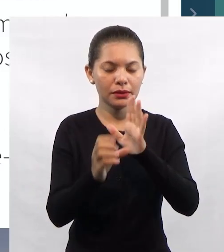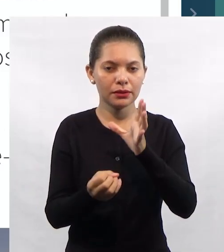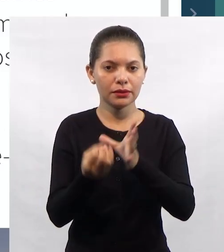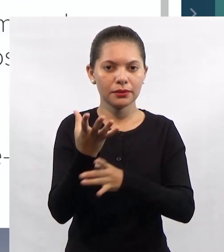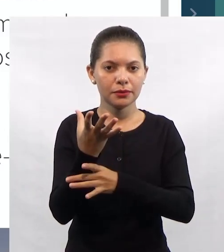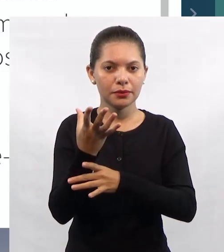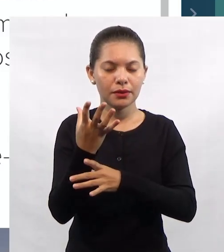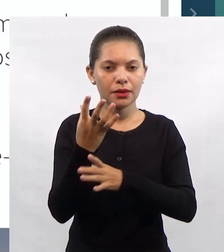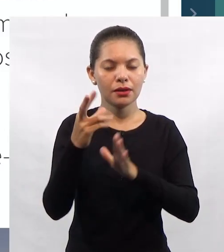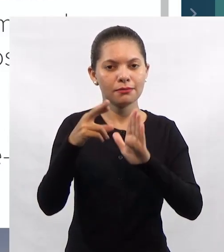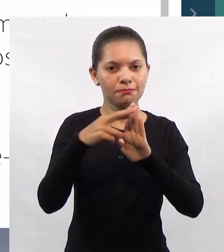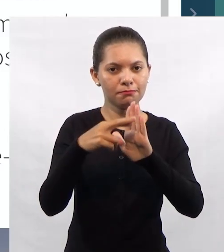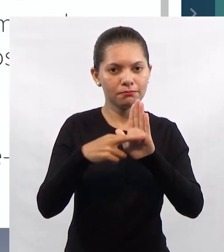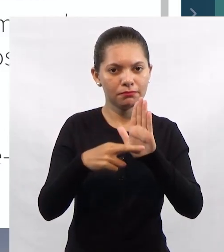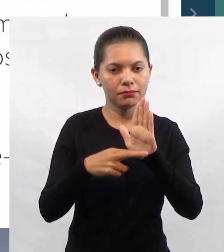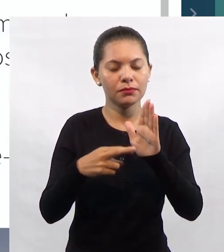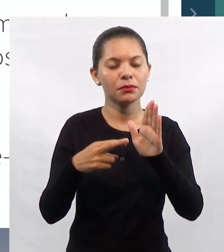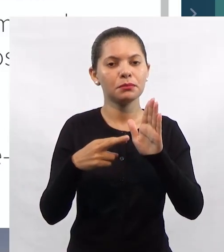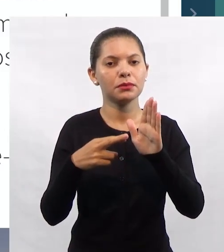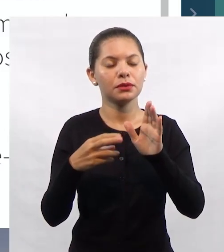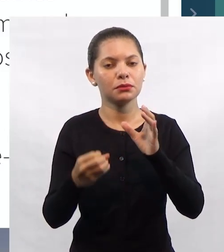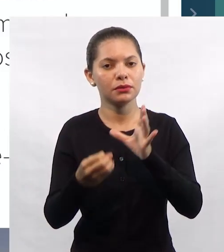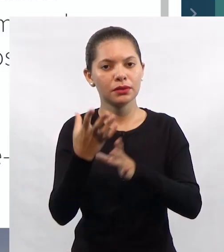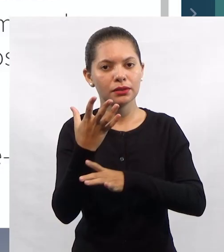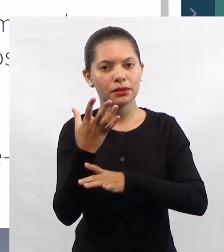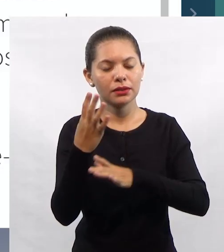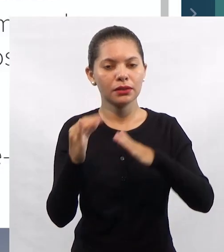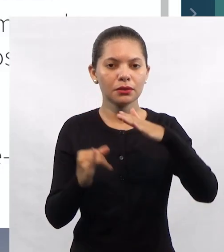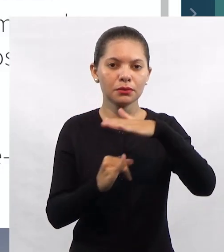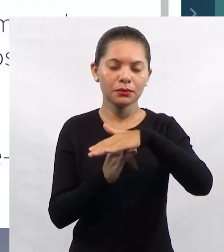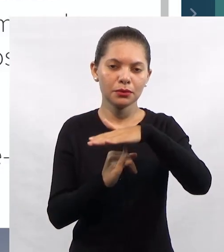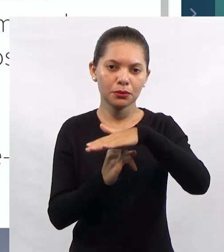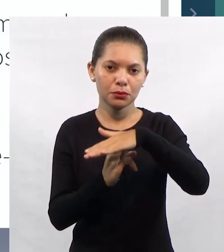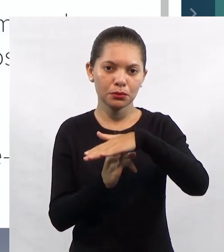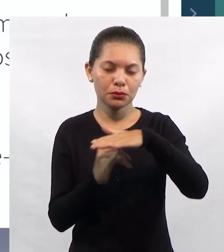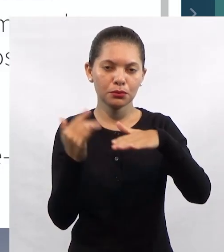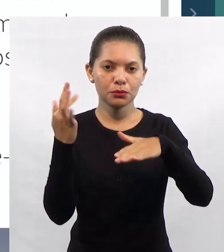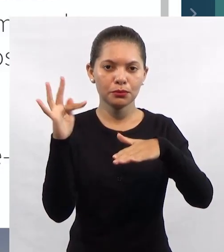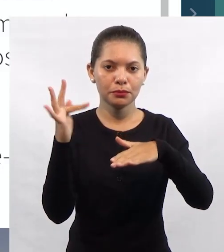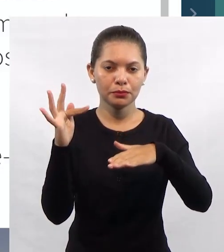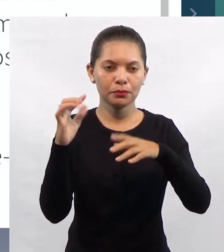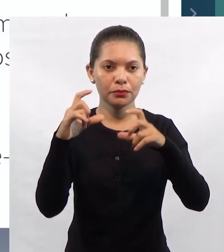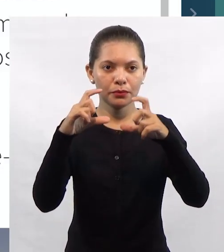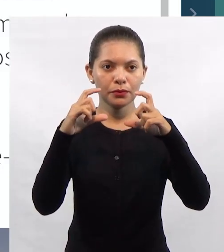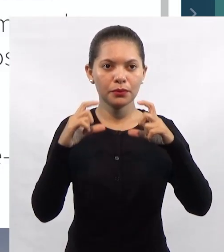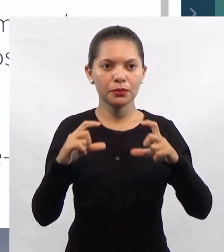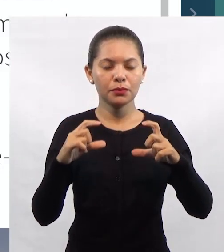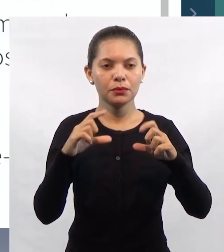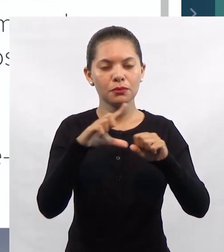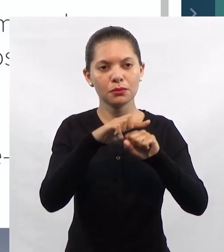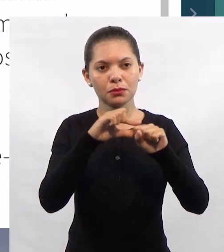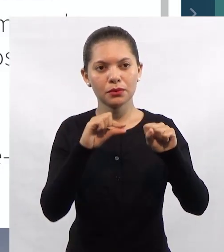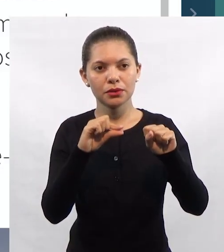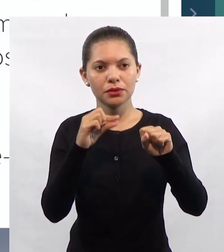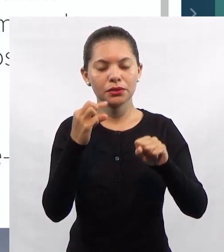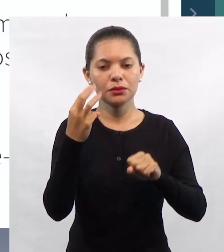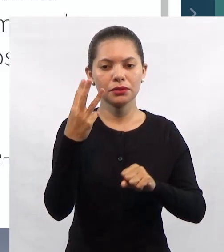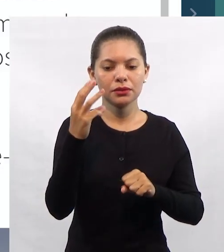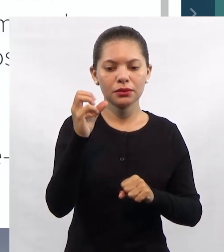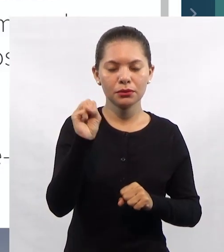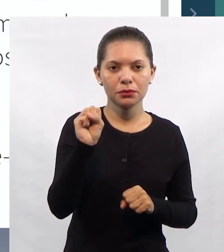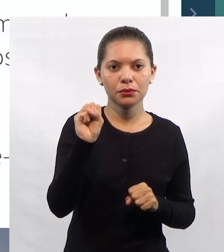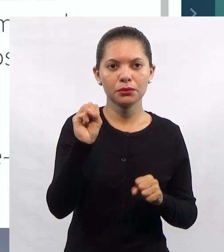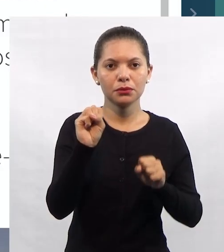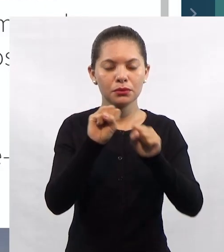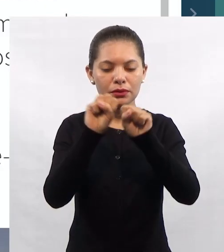cria, que regulamenta a educação profissional e cria os institutos federais. O artigo 38 vai dizer: os sistemas de